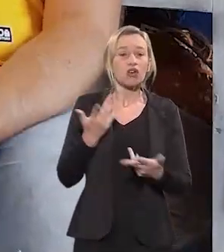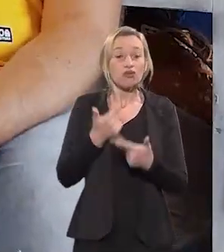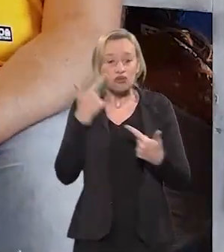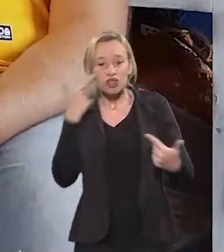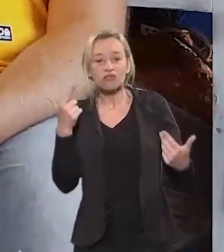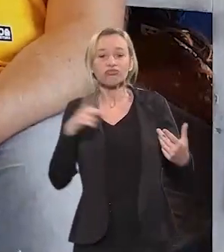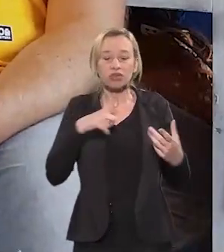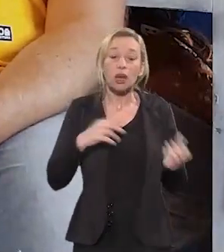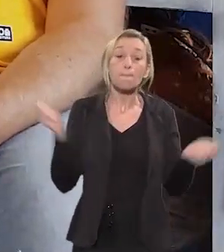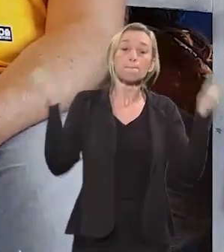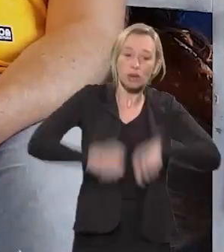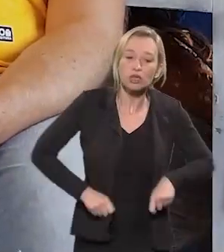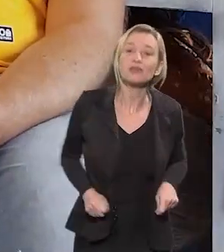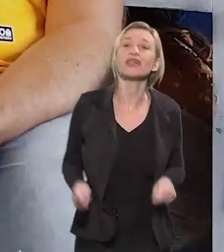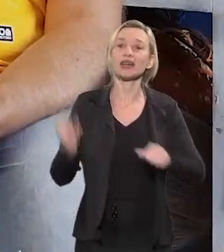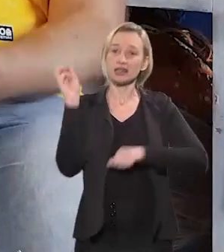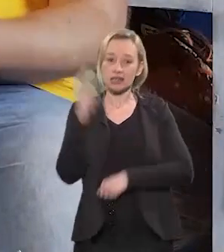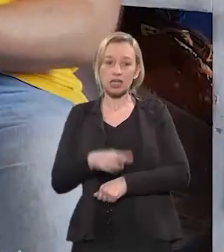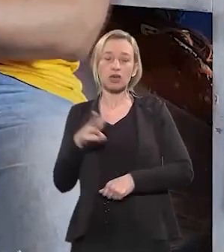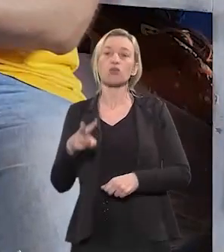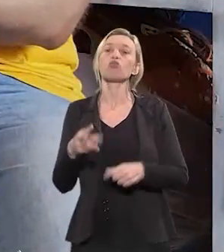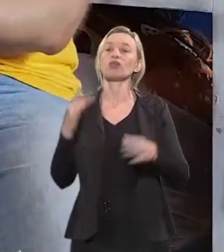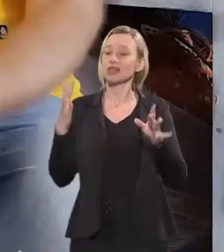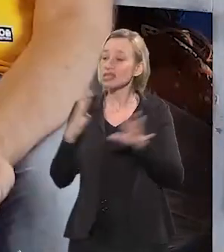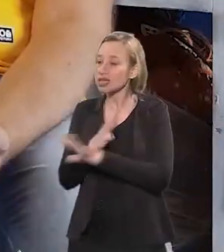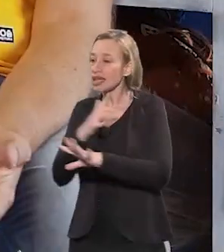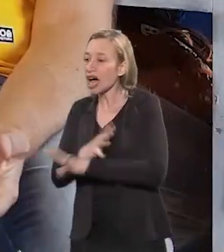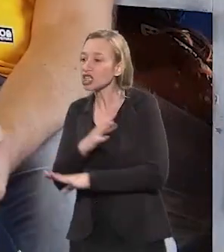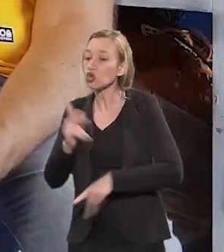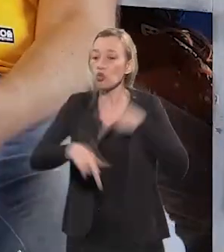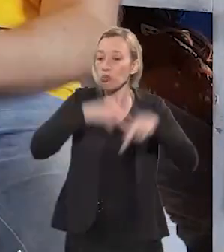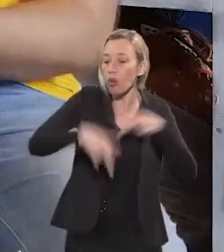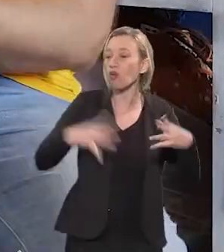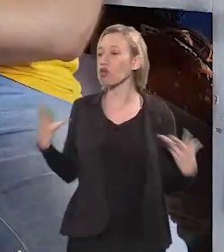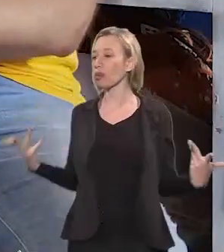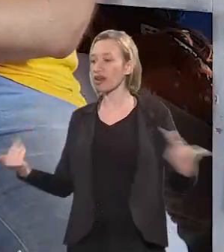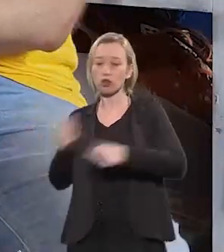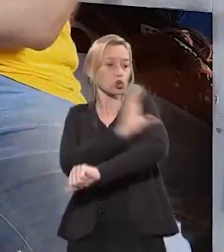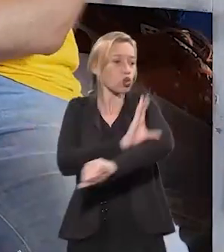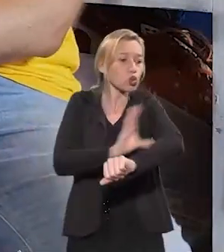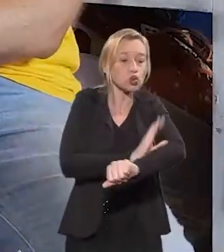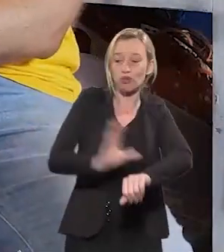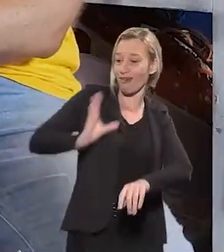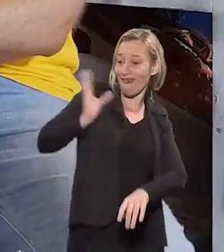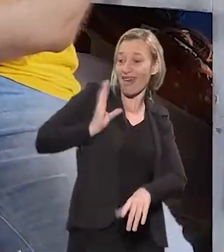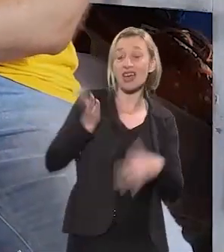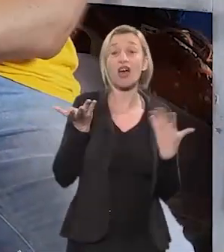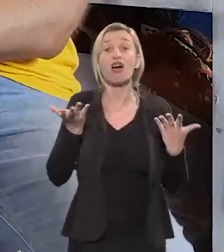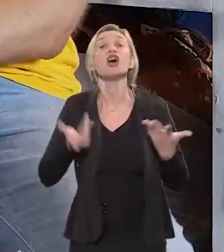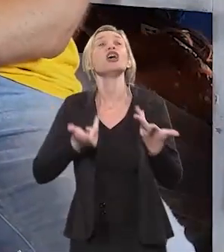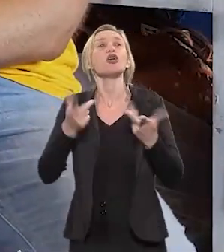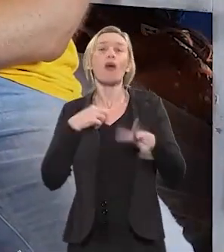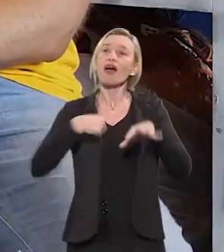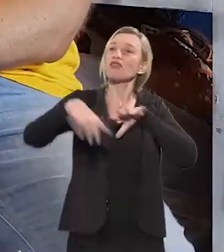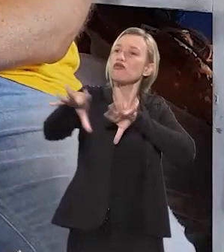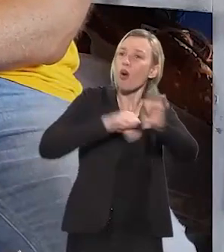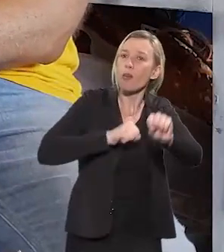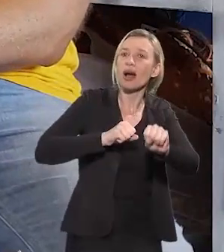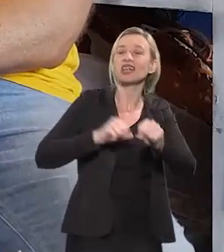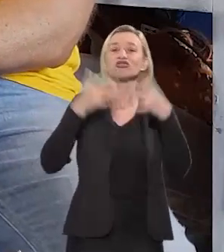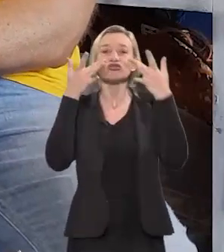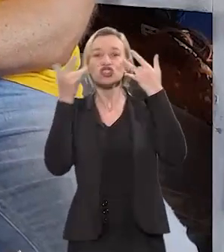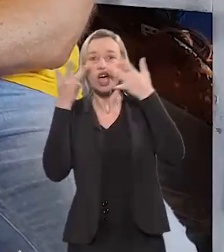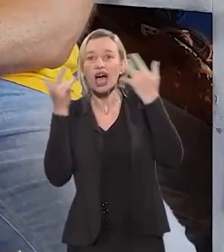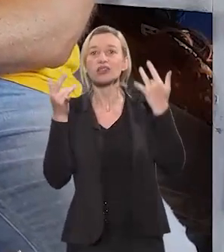tempo tem tantas possibilidades, sabe? Tem uma cidade com um povo maravilhoso, com uma cultura riquíssima. E eu, né, eu era